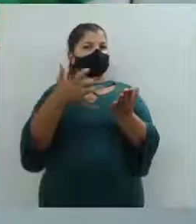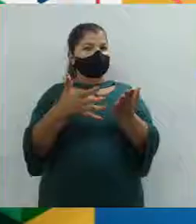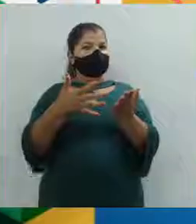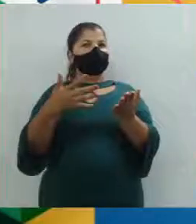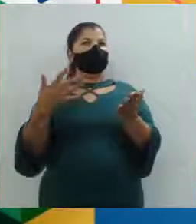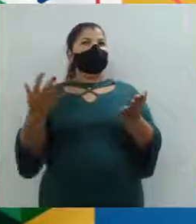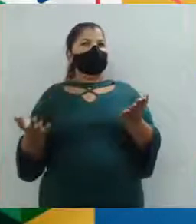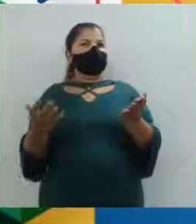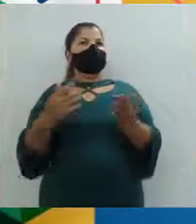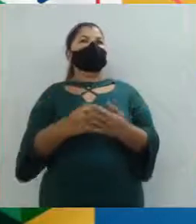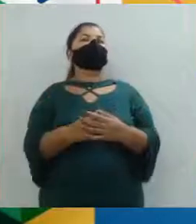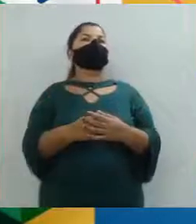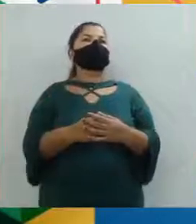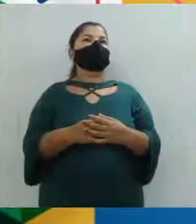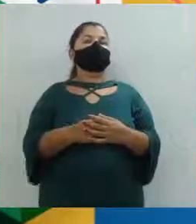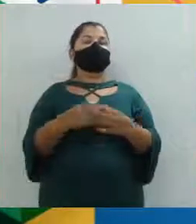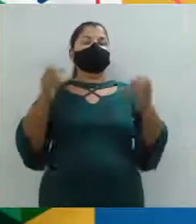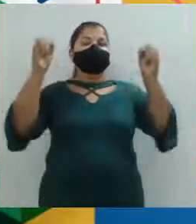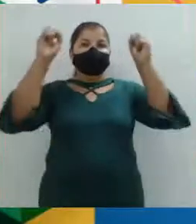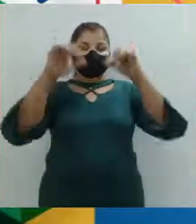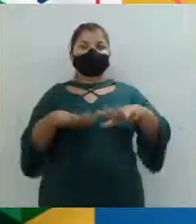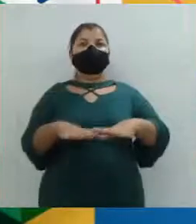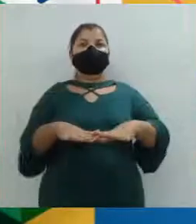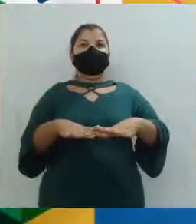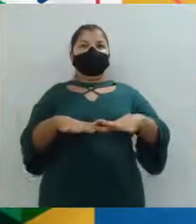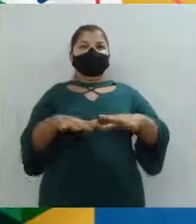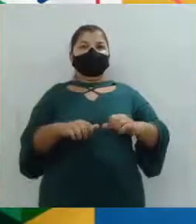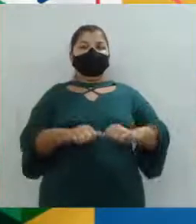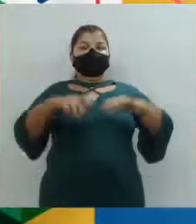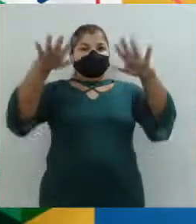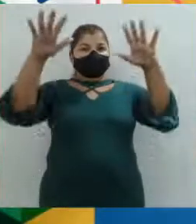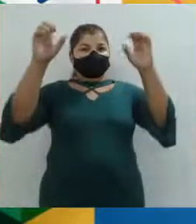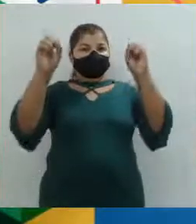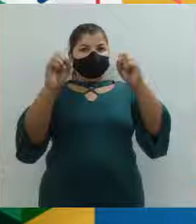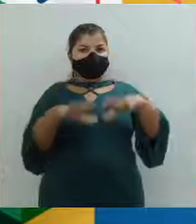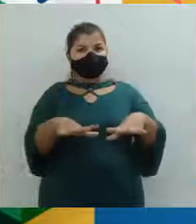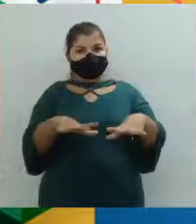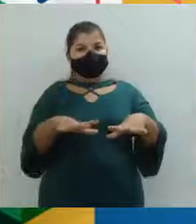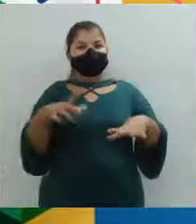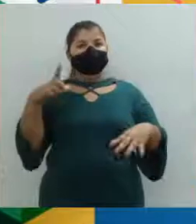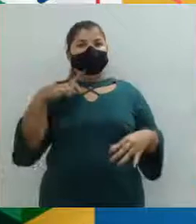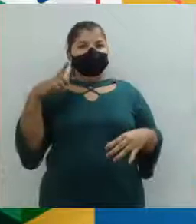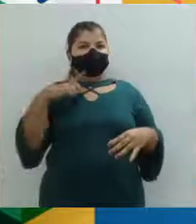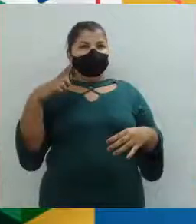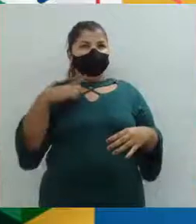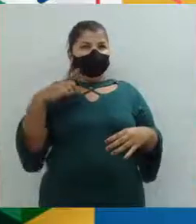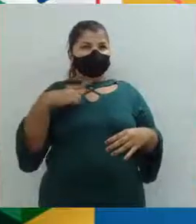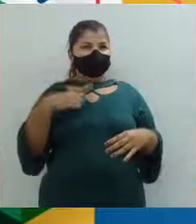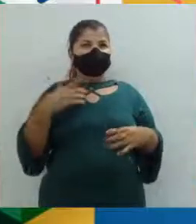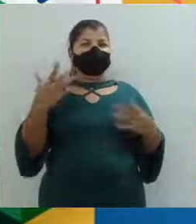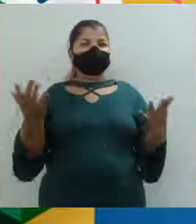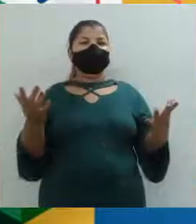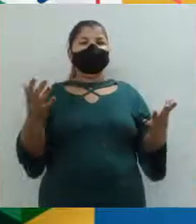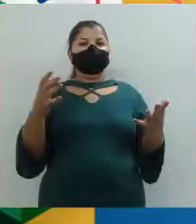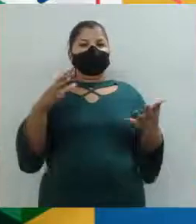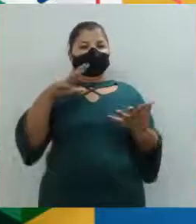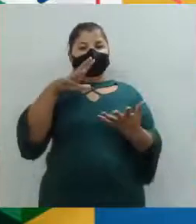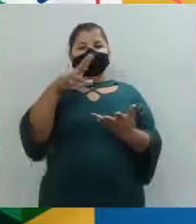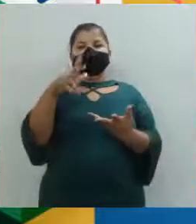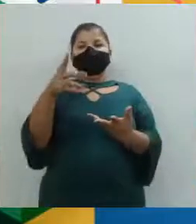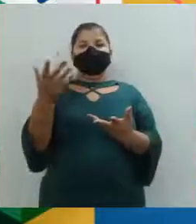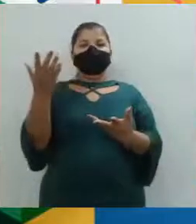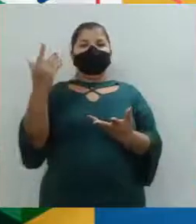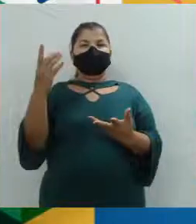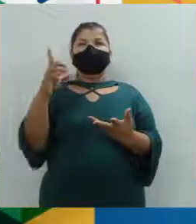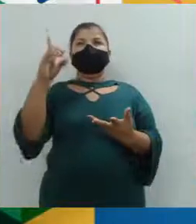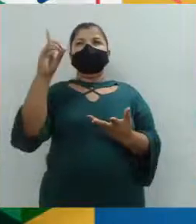agora. Haja luz. Lembram disso? Quando a terra, no princípio,